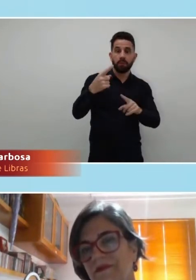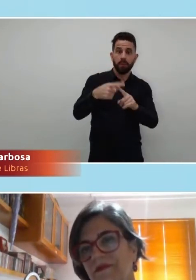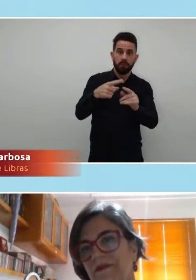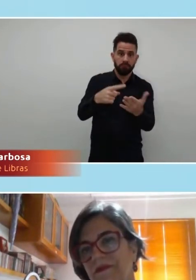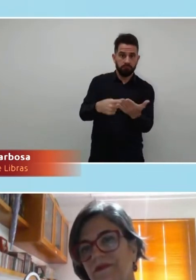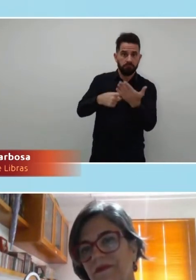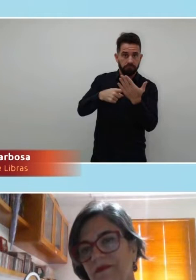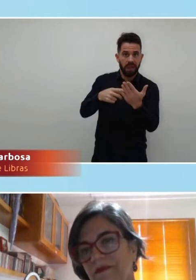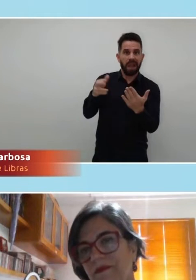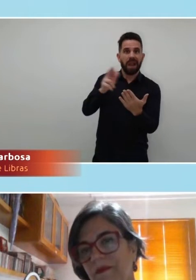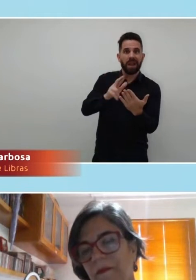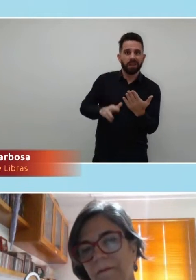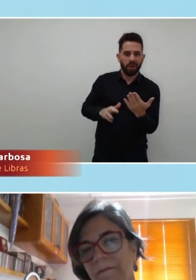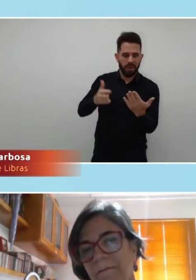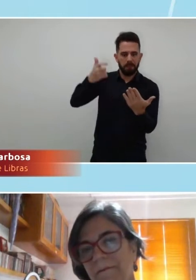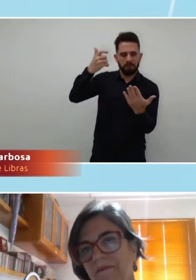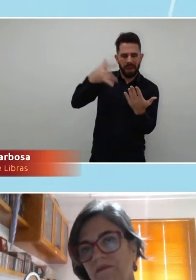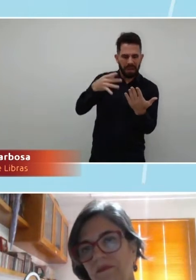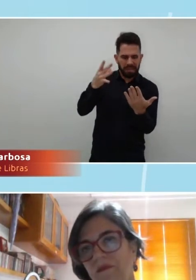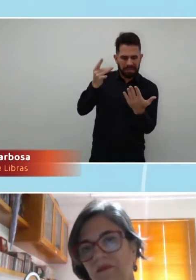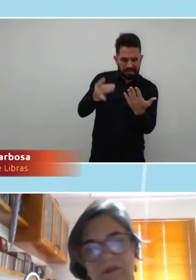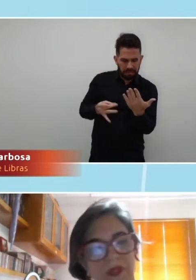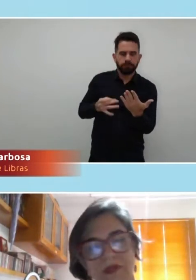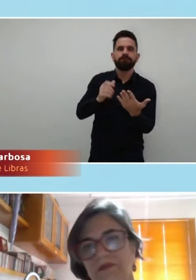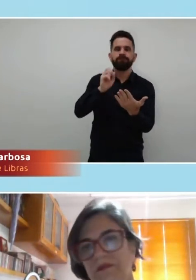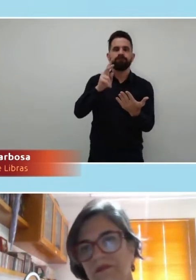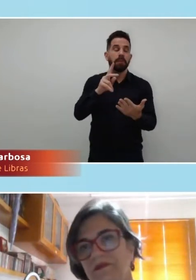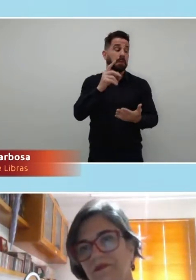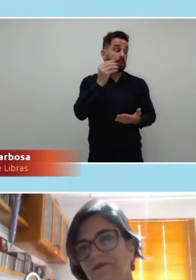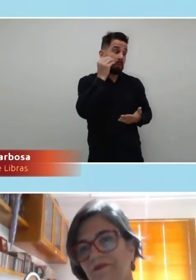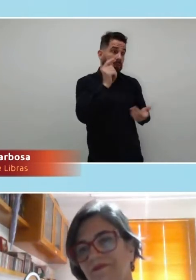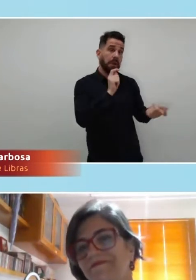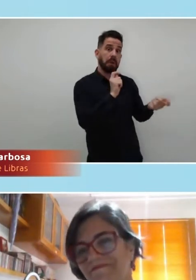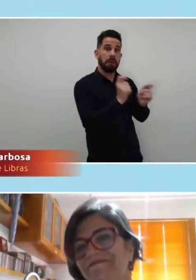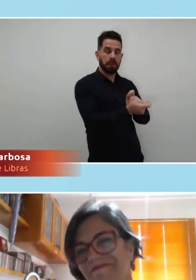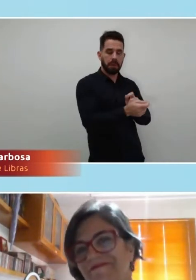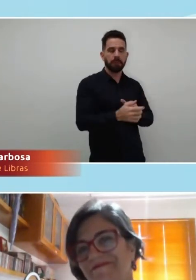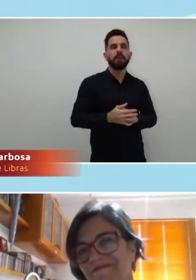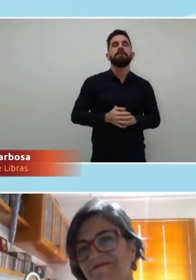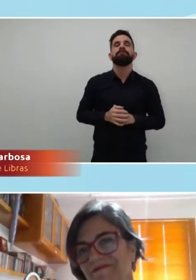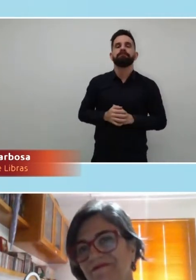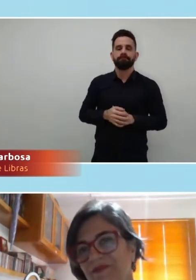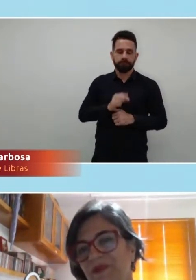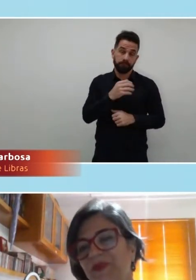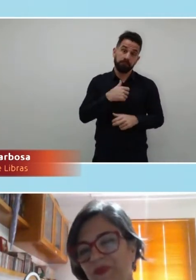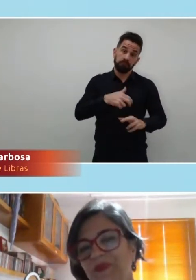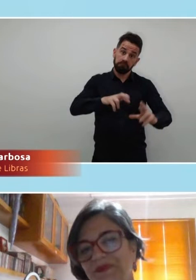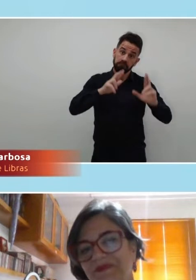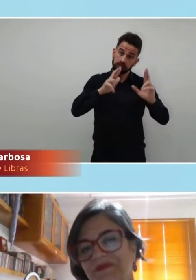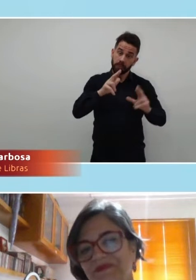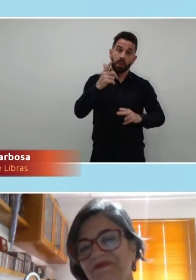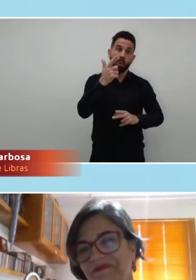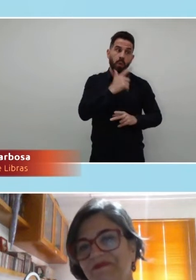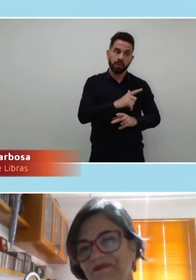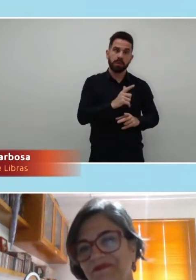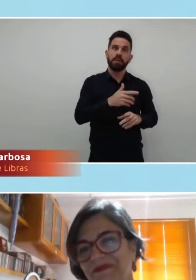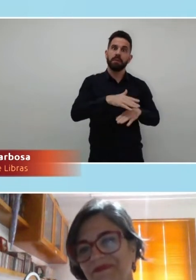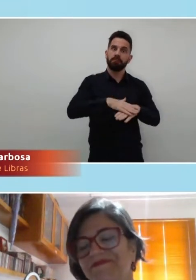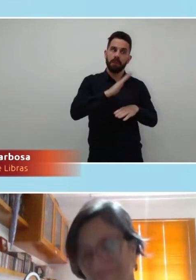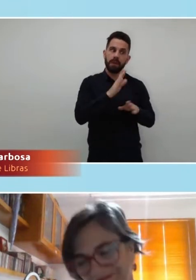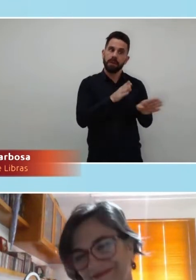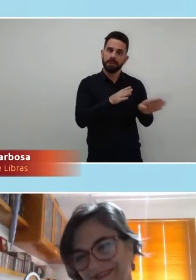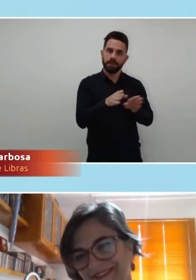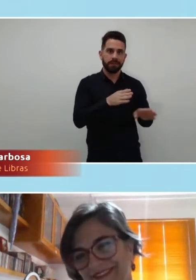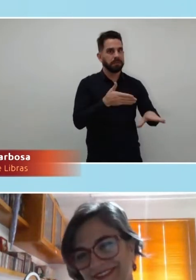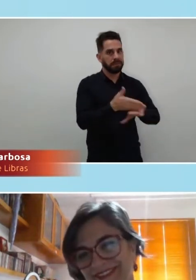tempo que a professora colocou, e a gente espera mesmo que eles resolvam e que tenham, né, garantam mais acessibilidade. Mais uma vez, obrigada,